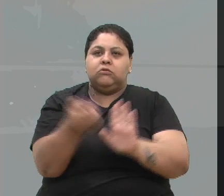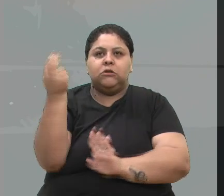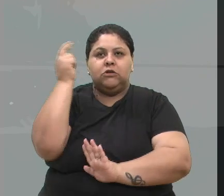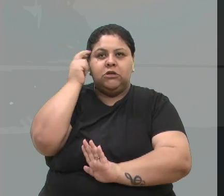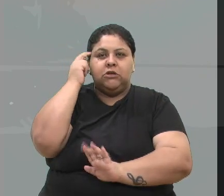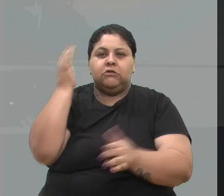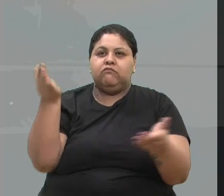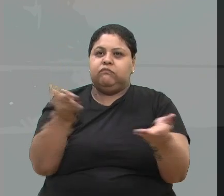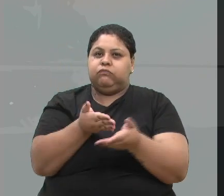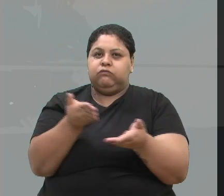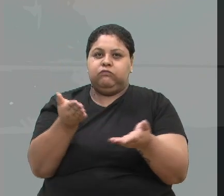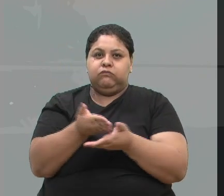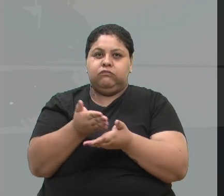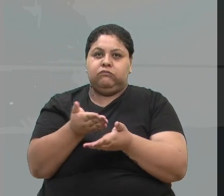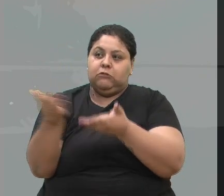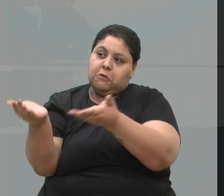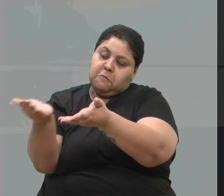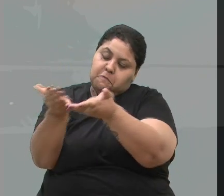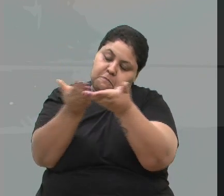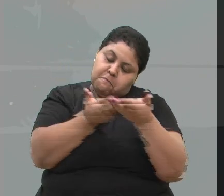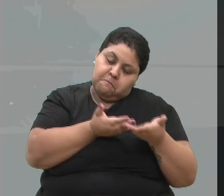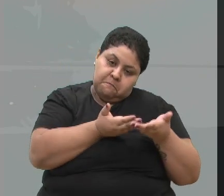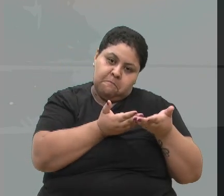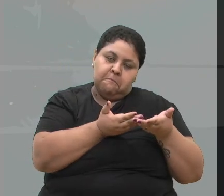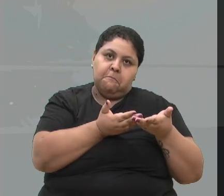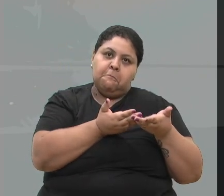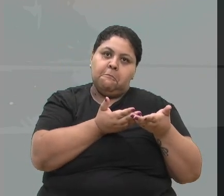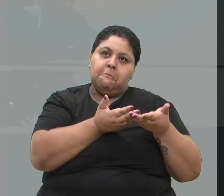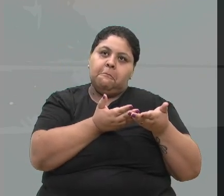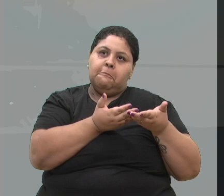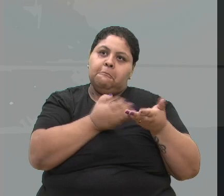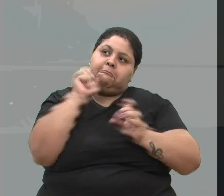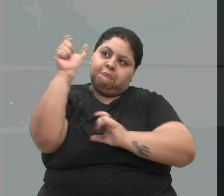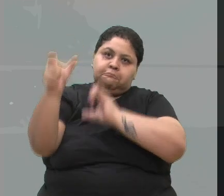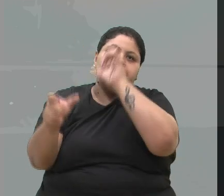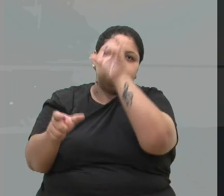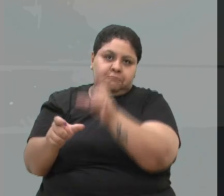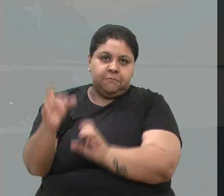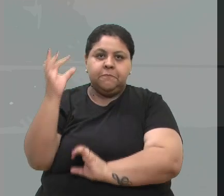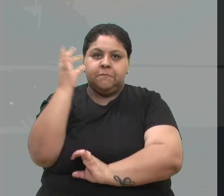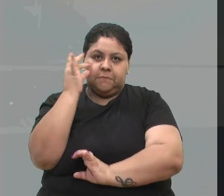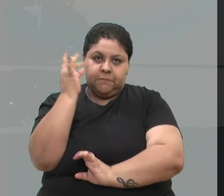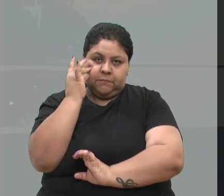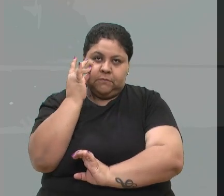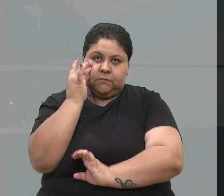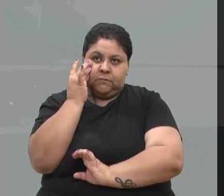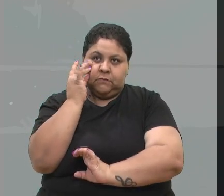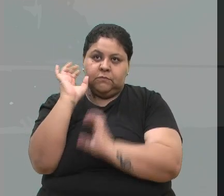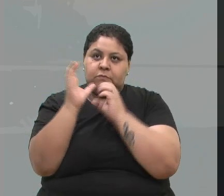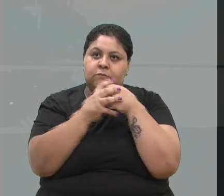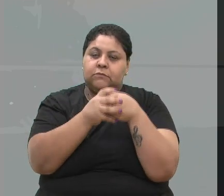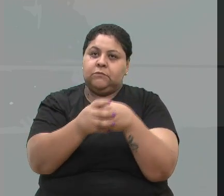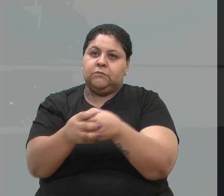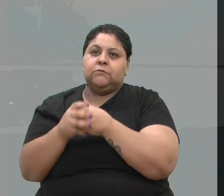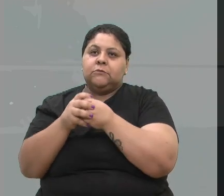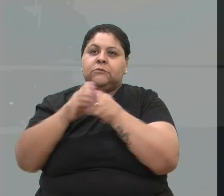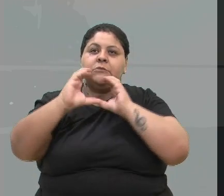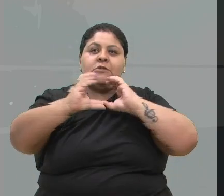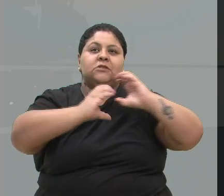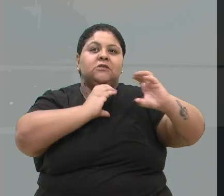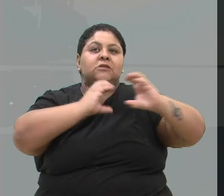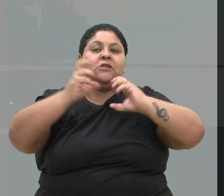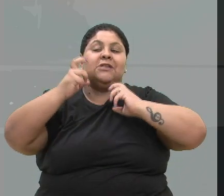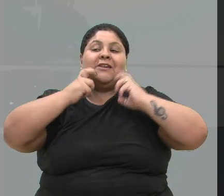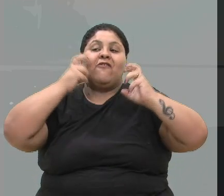já recepcionando as pessoas presentes, que é o grupo de canto Vozes do